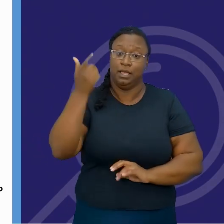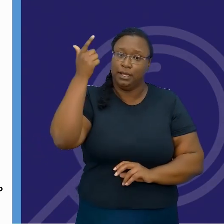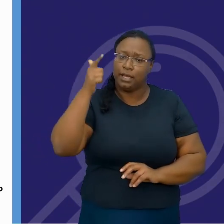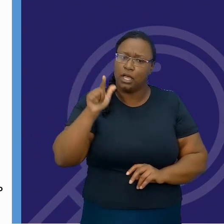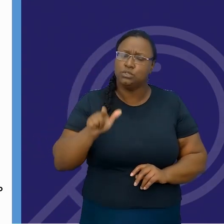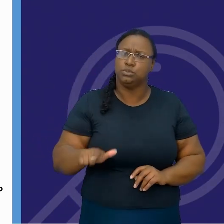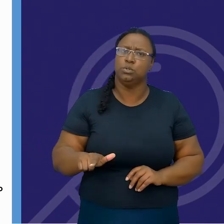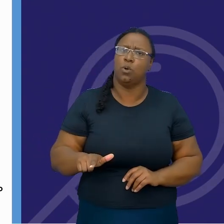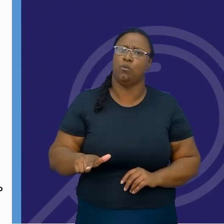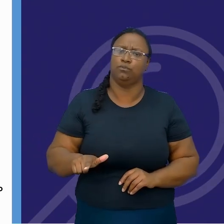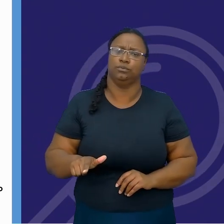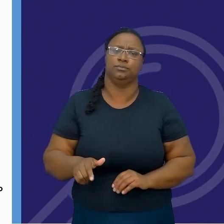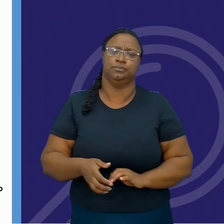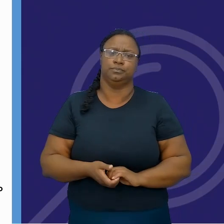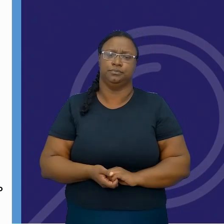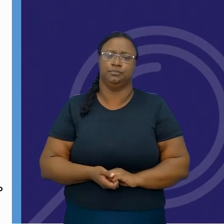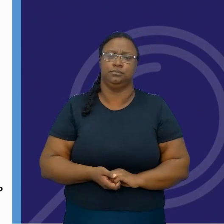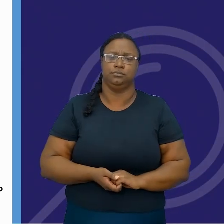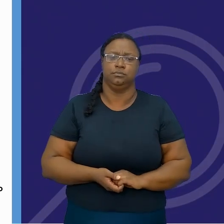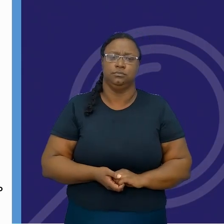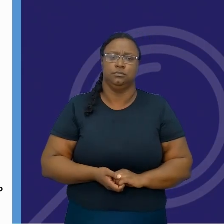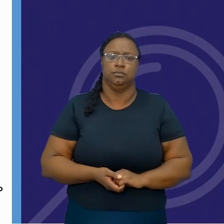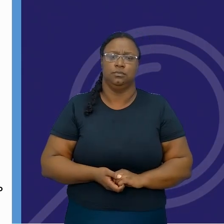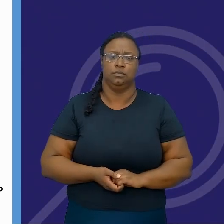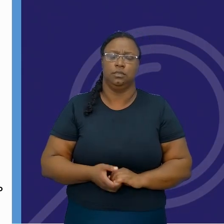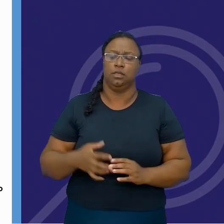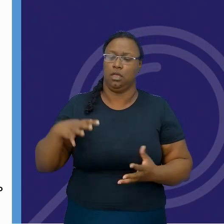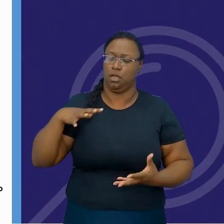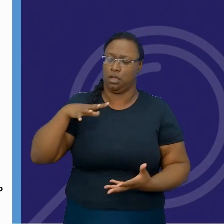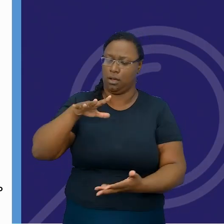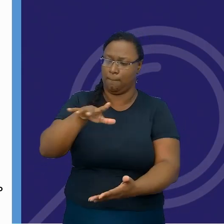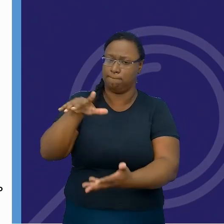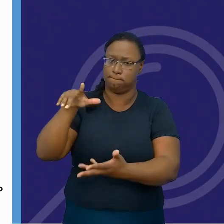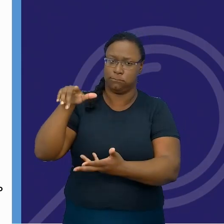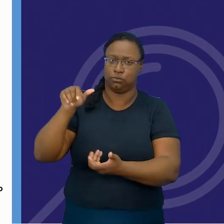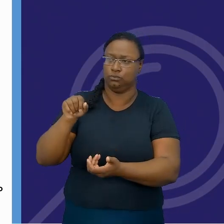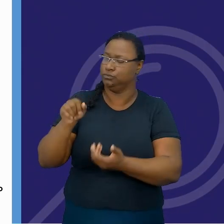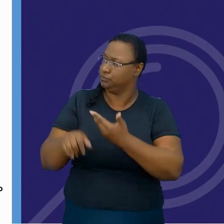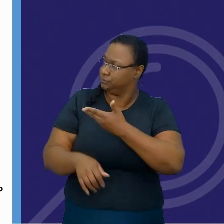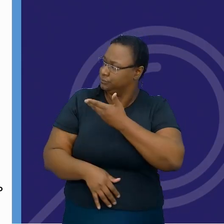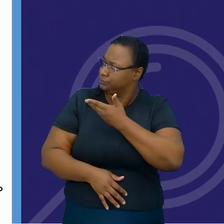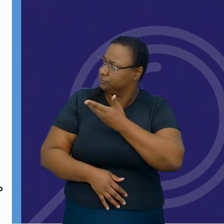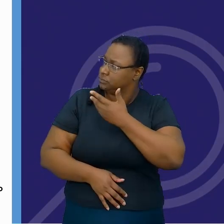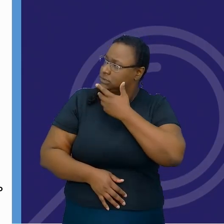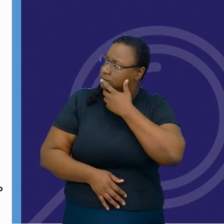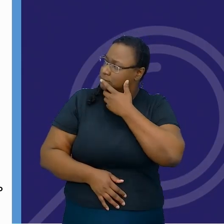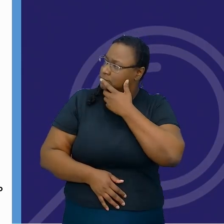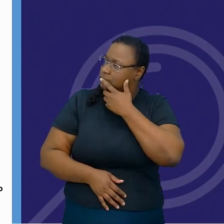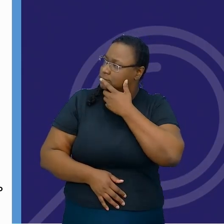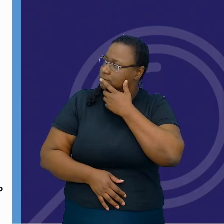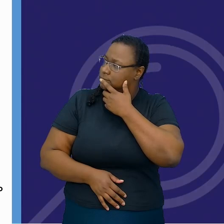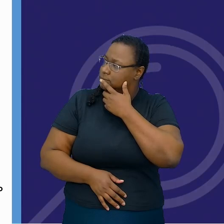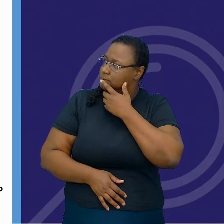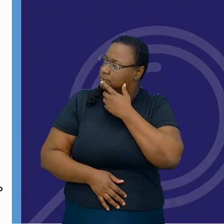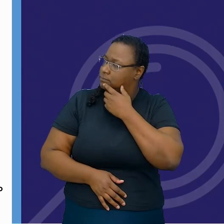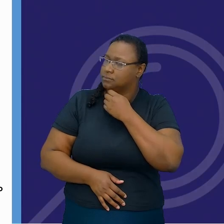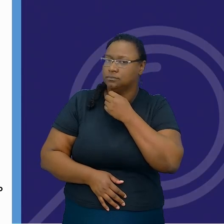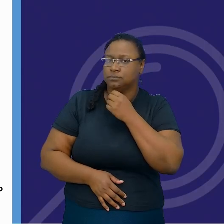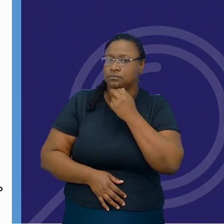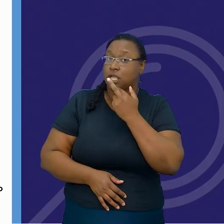né, uma relação do planeta Terra aí e as possibilidades de implementação de